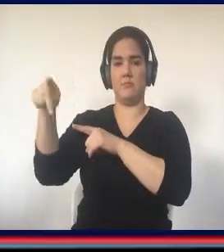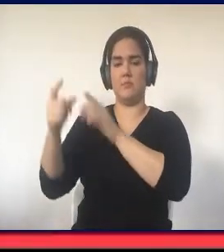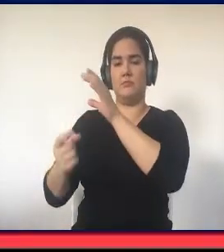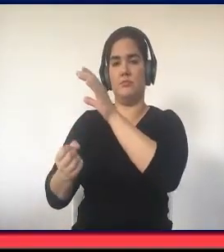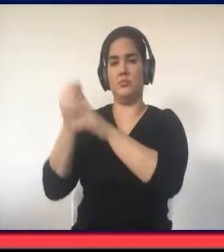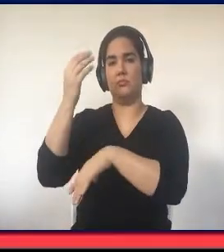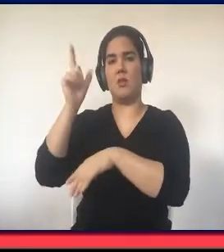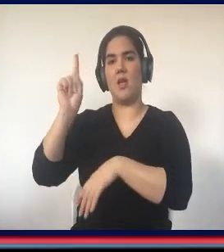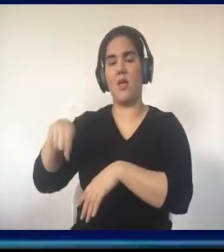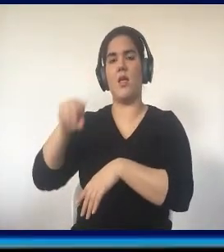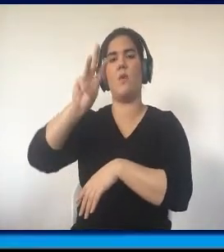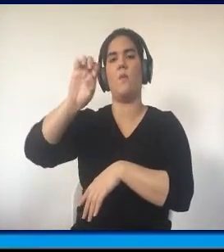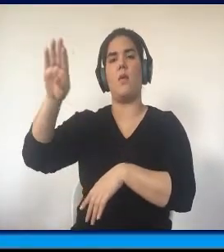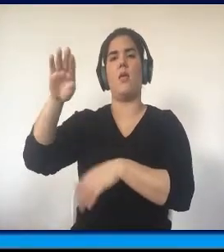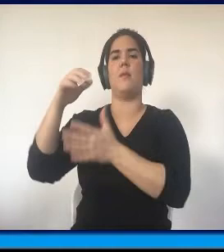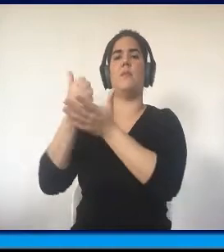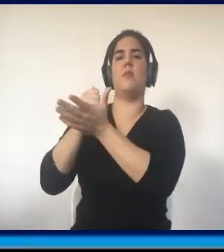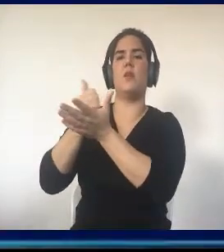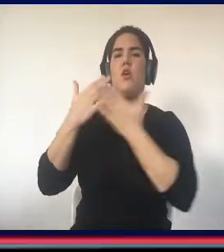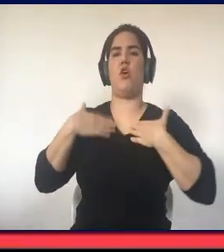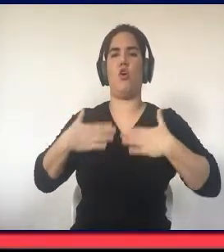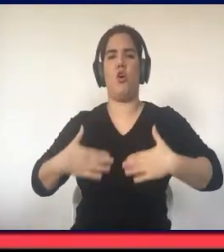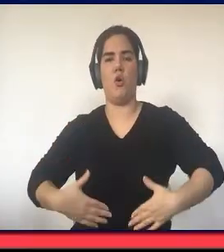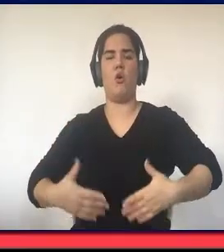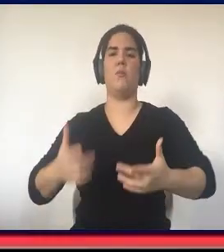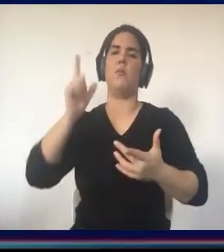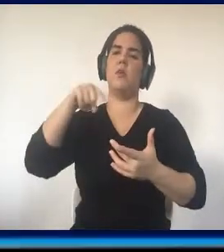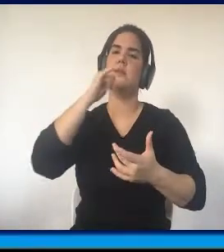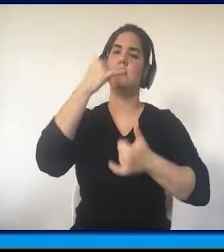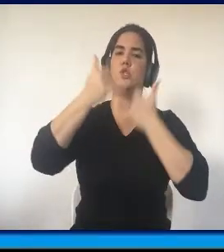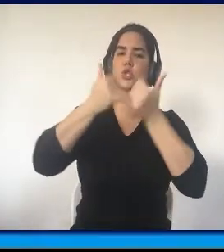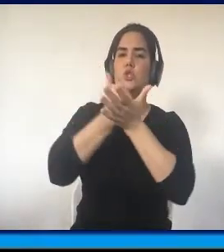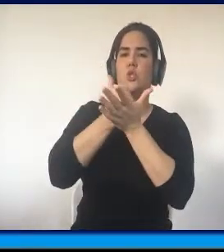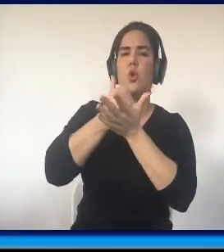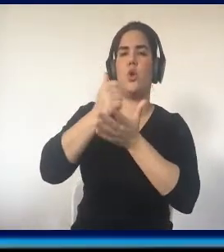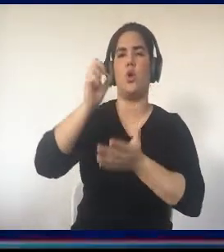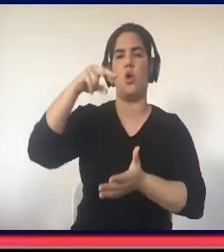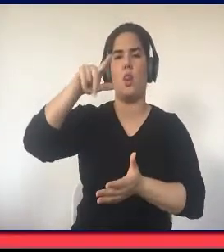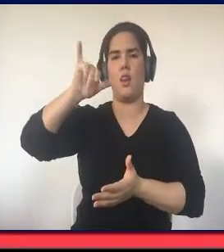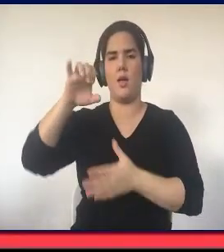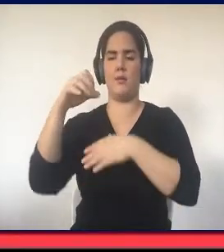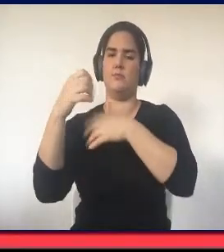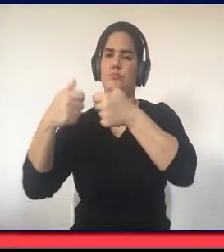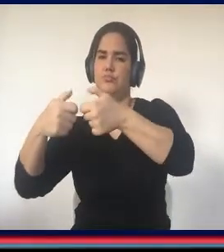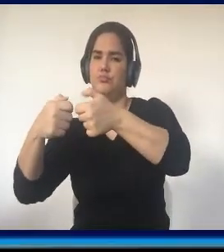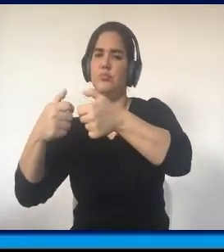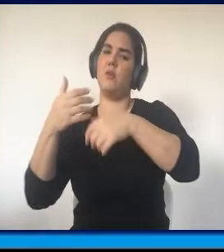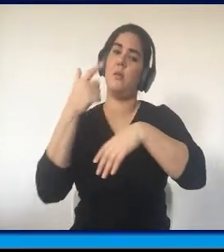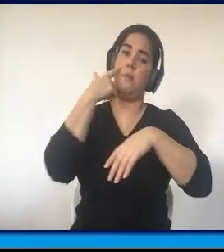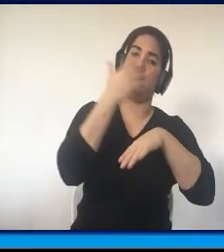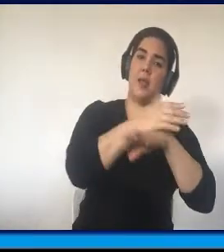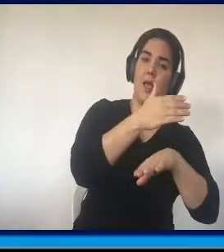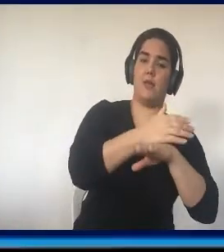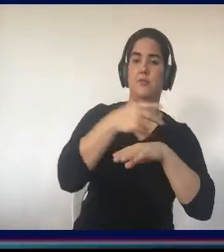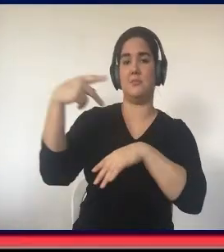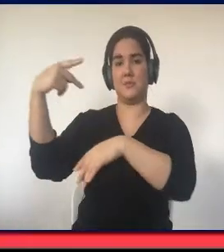Corpo, que é o quê? Que é pegar os jogos online e trazer para a prática. Ela fez o dela e eu fiz o meu sem um saber do outro. Só que o